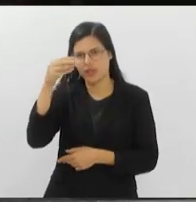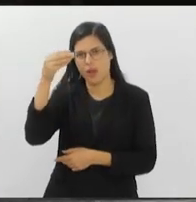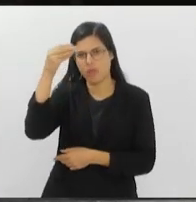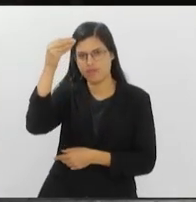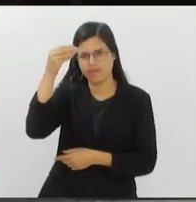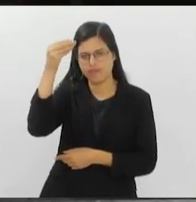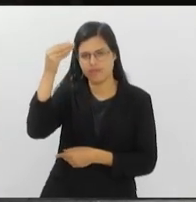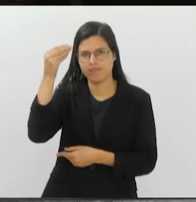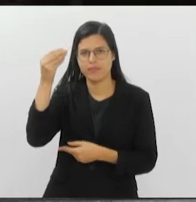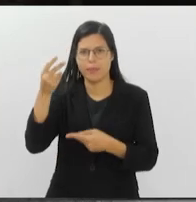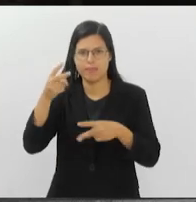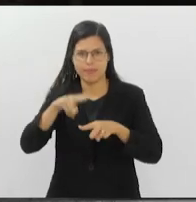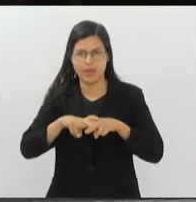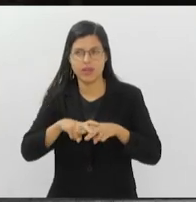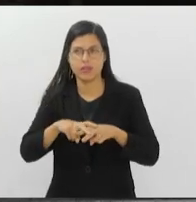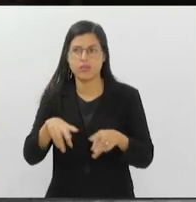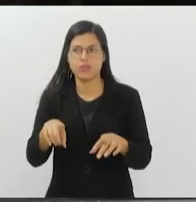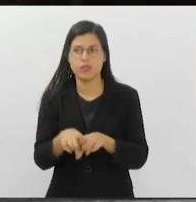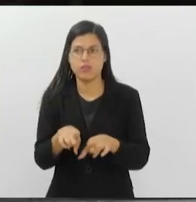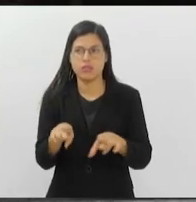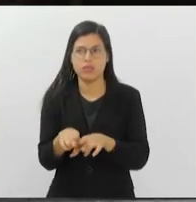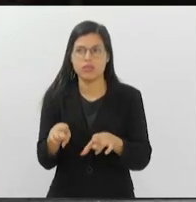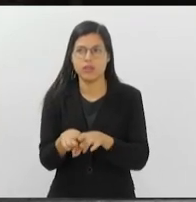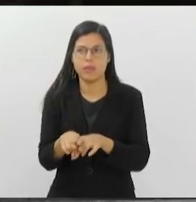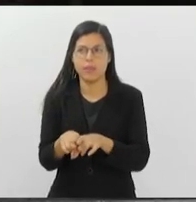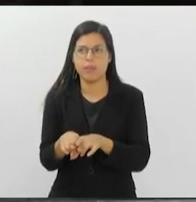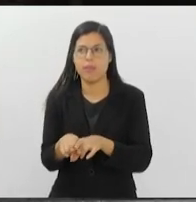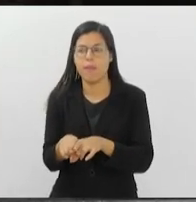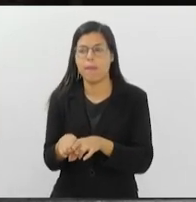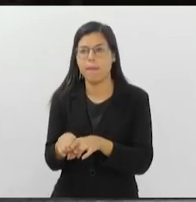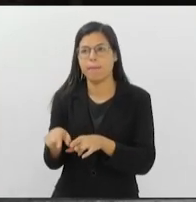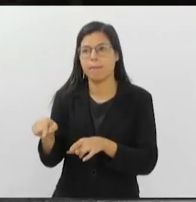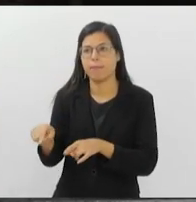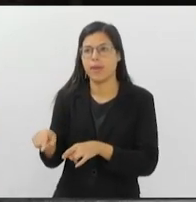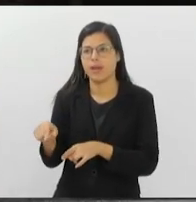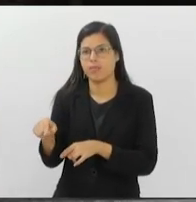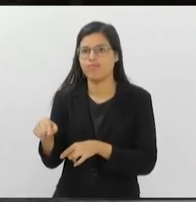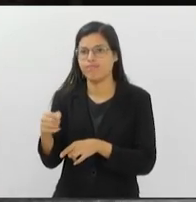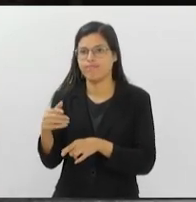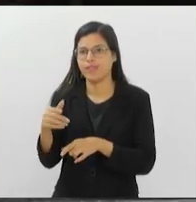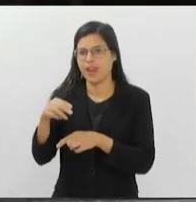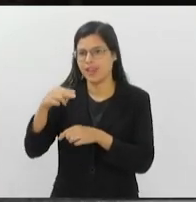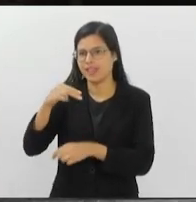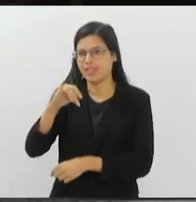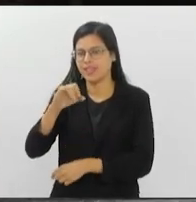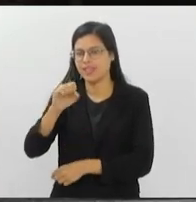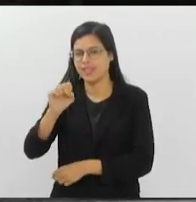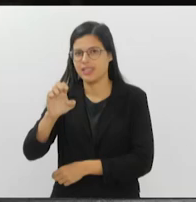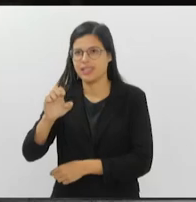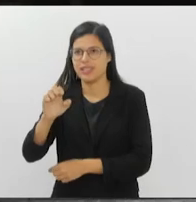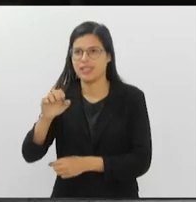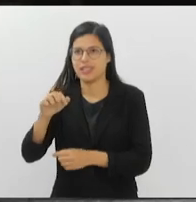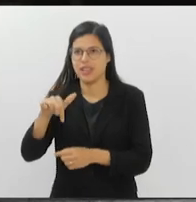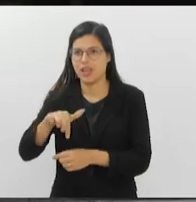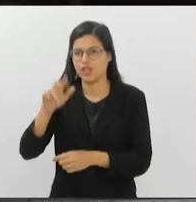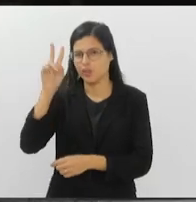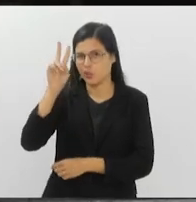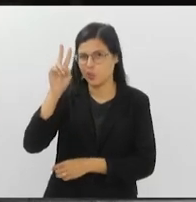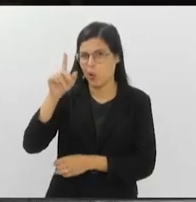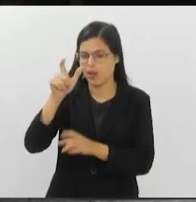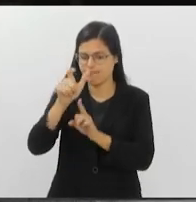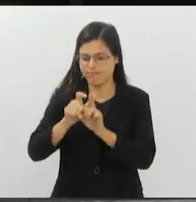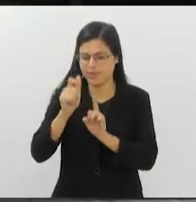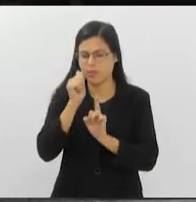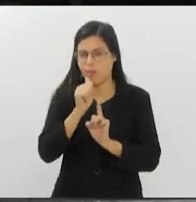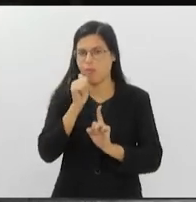Inconsciente. Então, também me levou a Anísia da Silveira. A minha formação está toda atrelada à história, à memória dessa mulher. Foi ali que